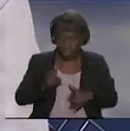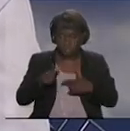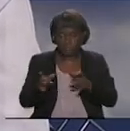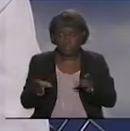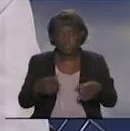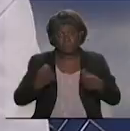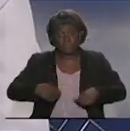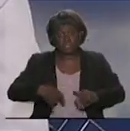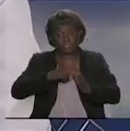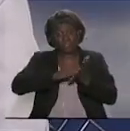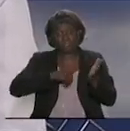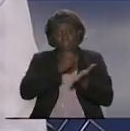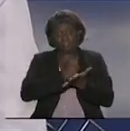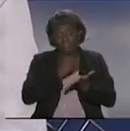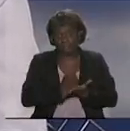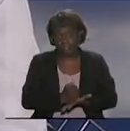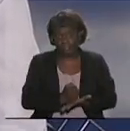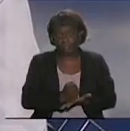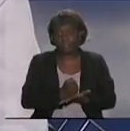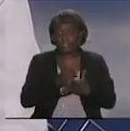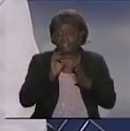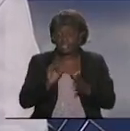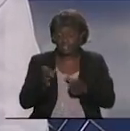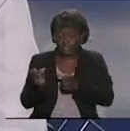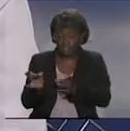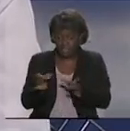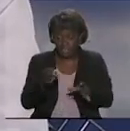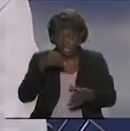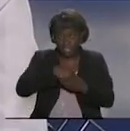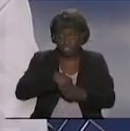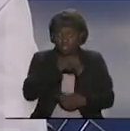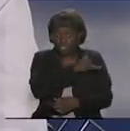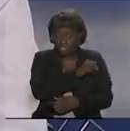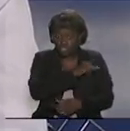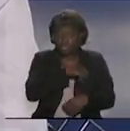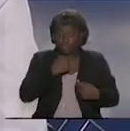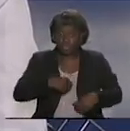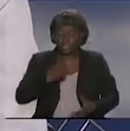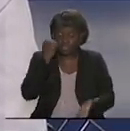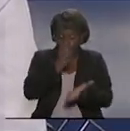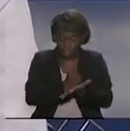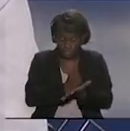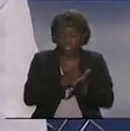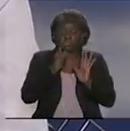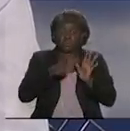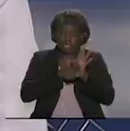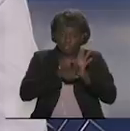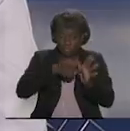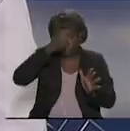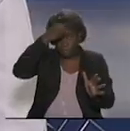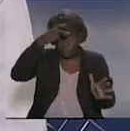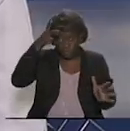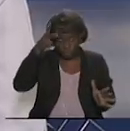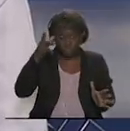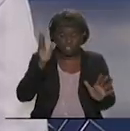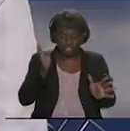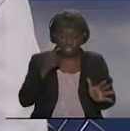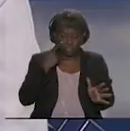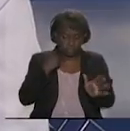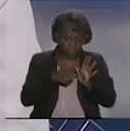só que eles precisam estar regularizados. Então, se ele for comercializar dentro do município, ele precisa do selo de inspeção